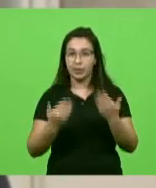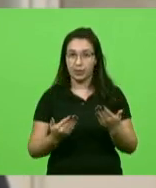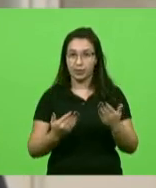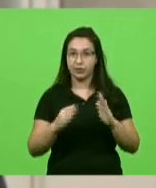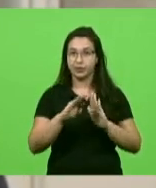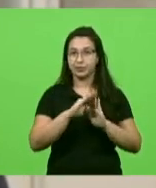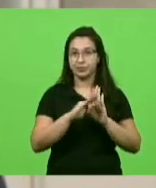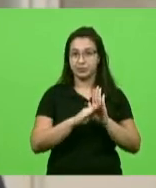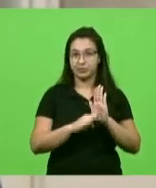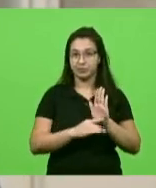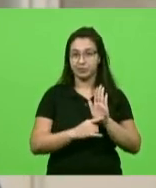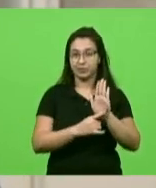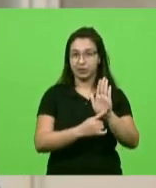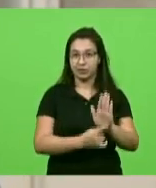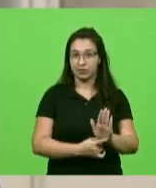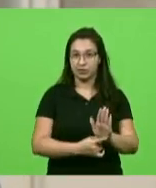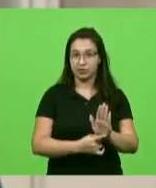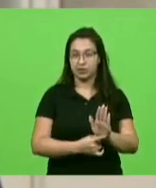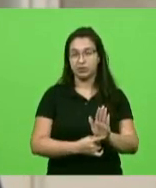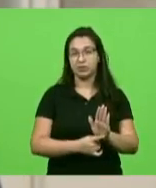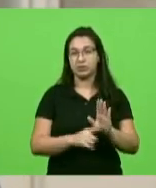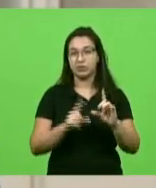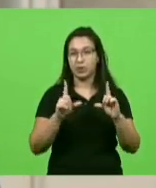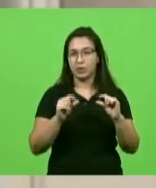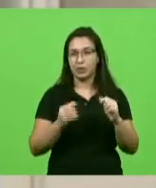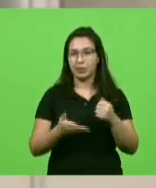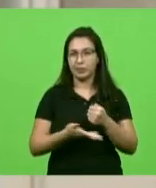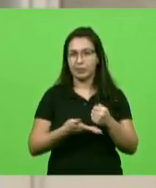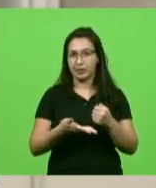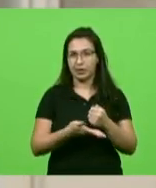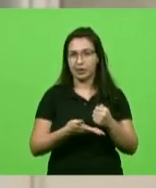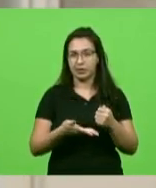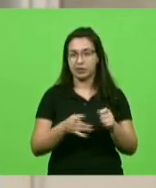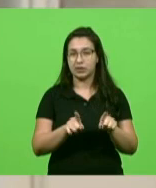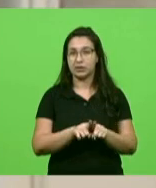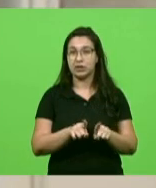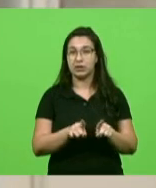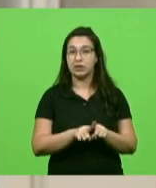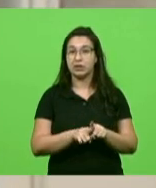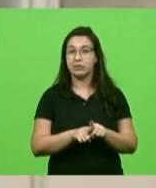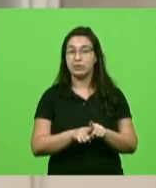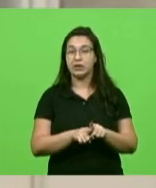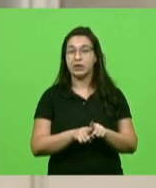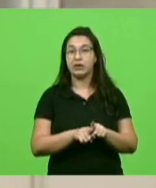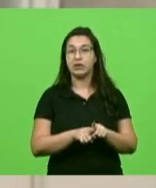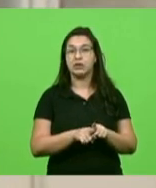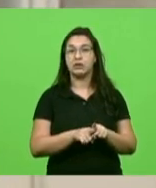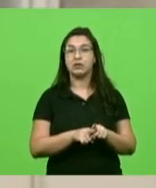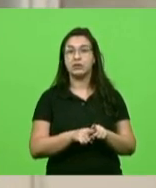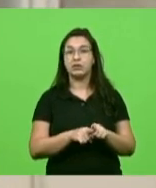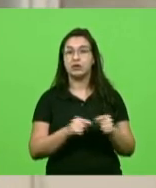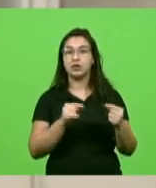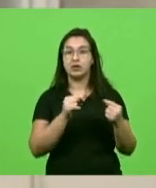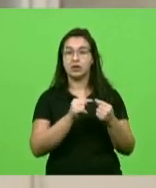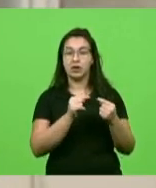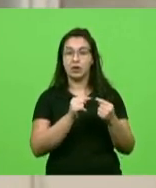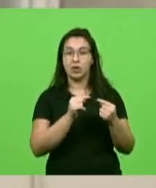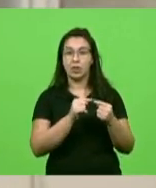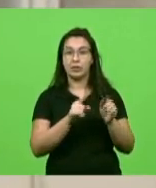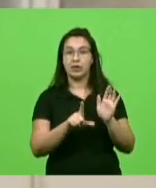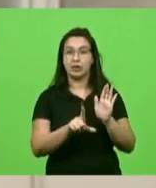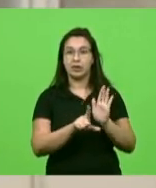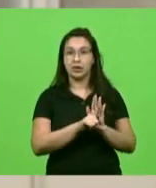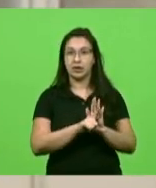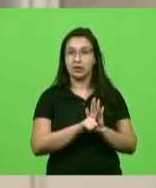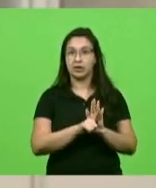da denúncia a qualificação mínima dos representados e a fundamentação parte mente ao enquadramento típico